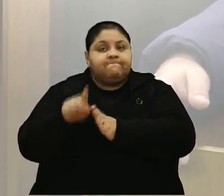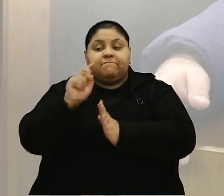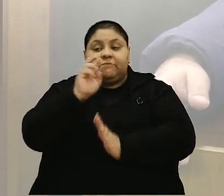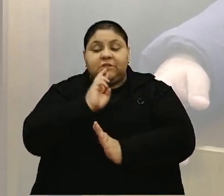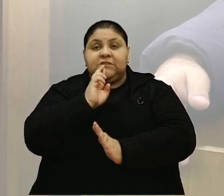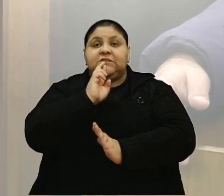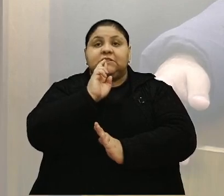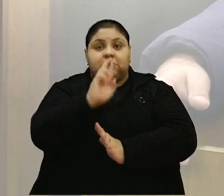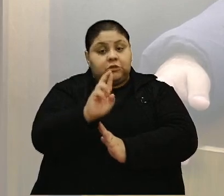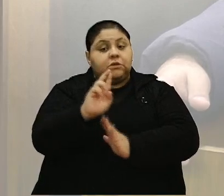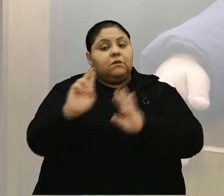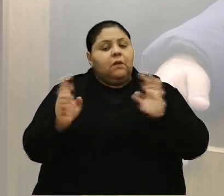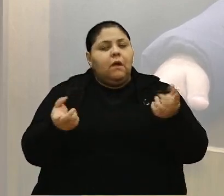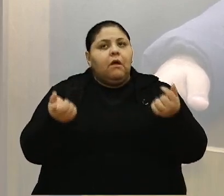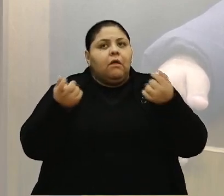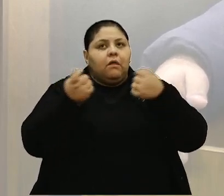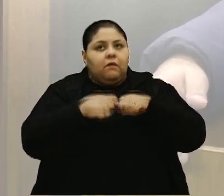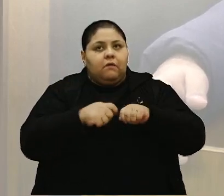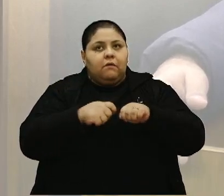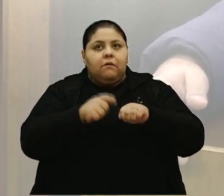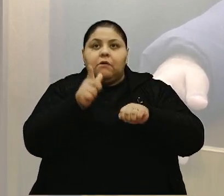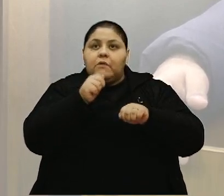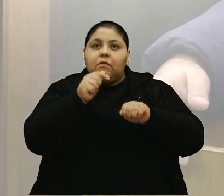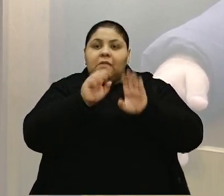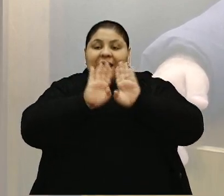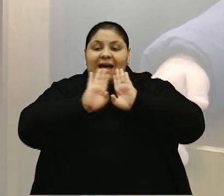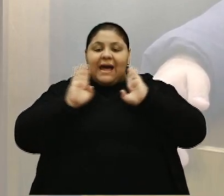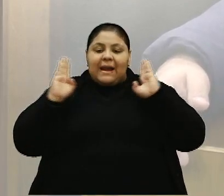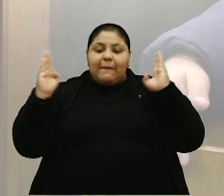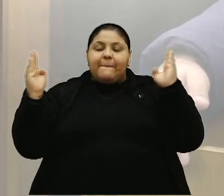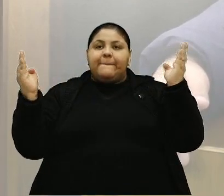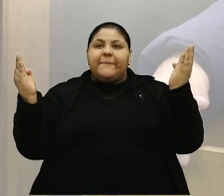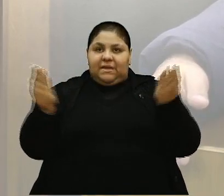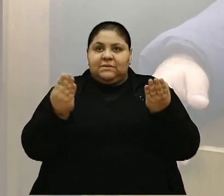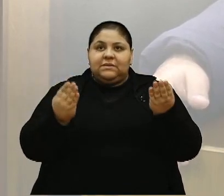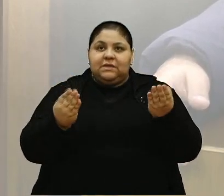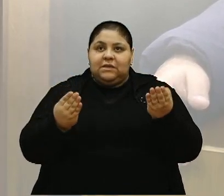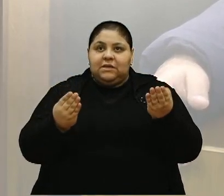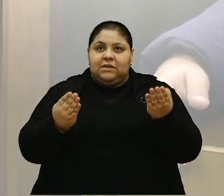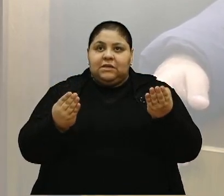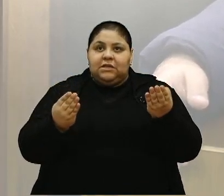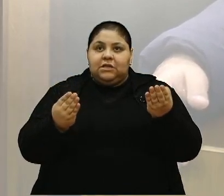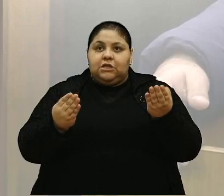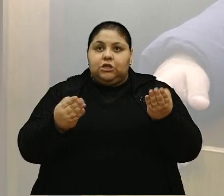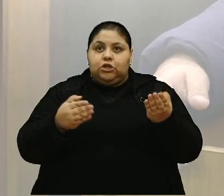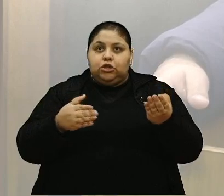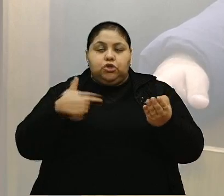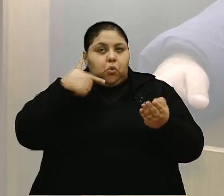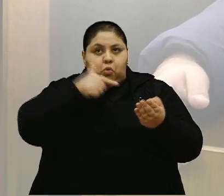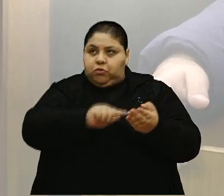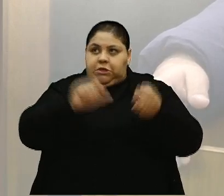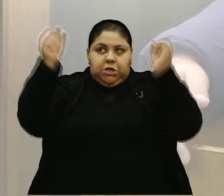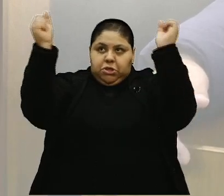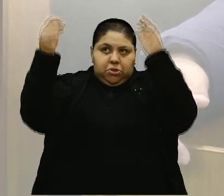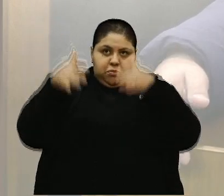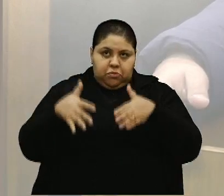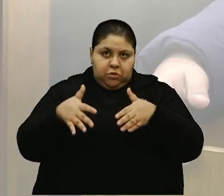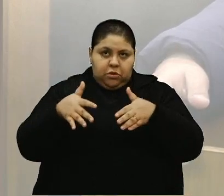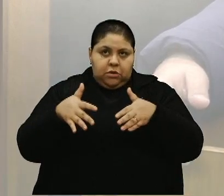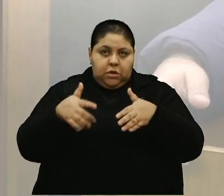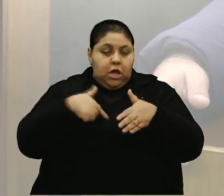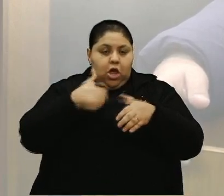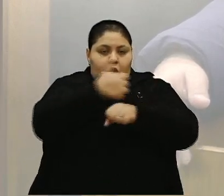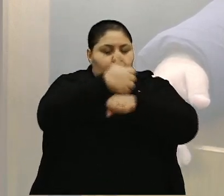à capacidade que a represa tem de suportar novas chuvas. Digo, não sou técnico, mas